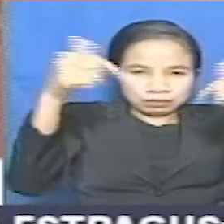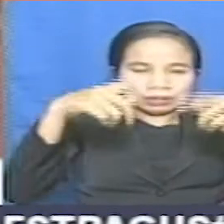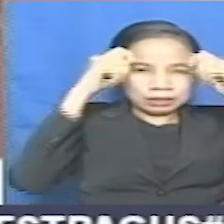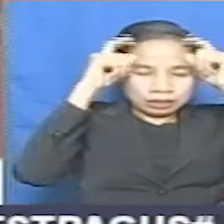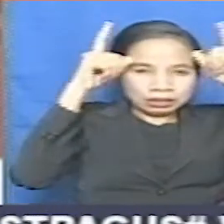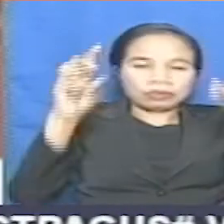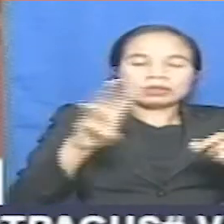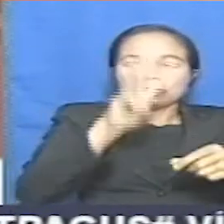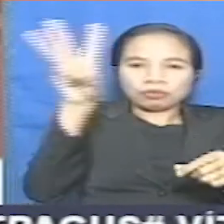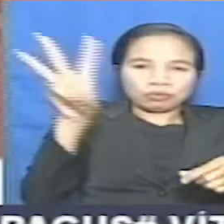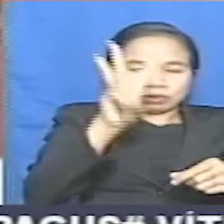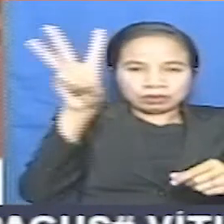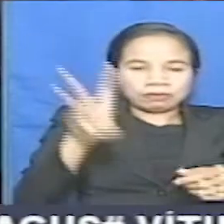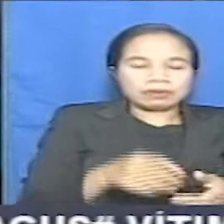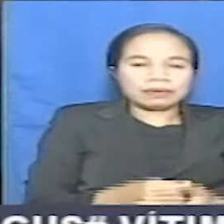e a quarta-feira.